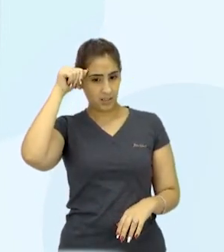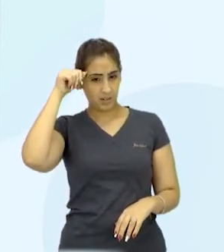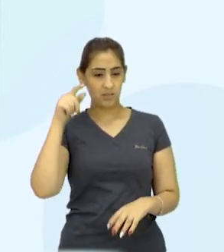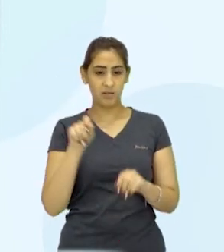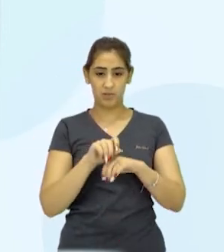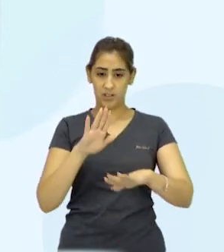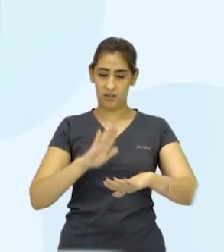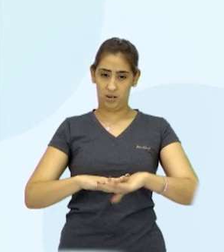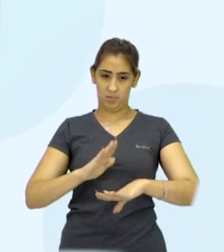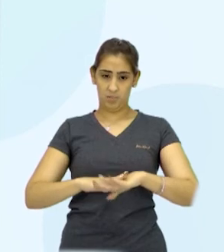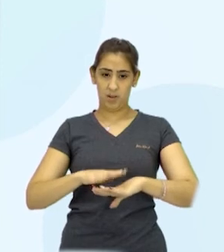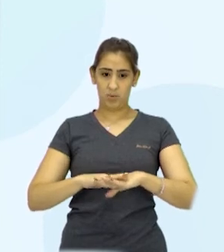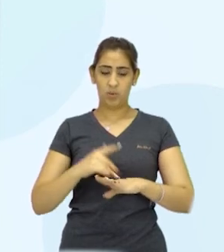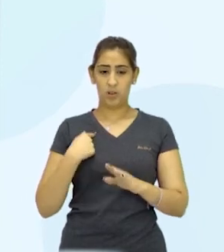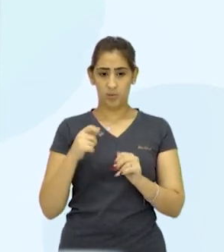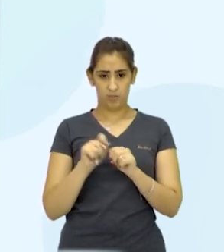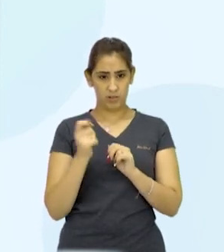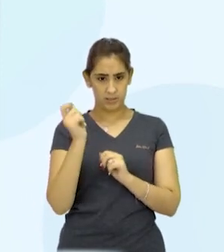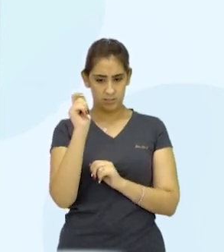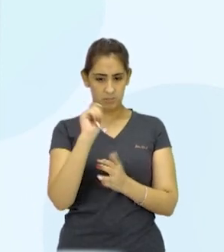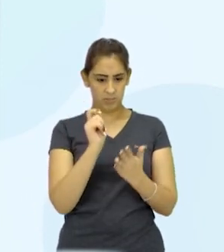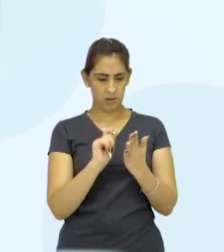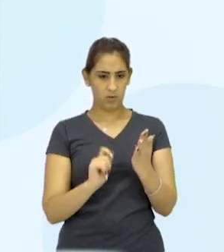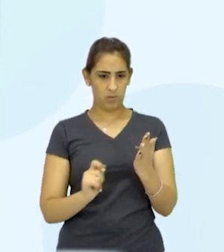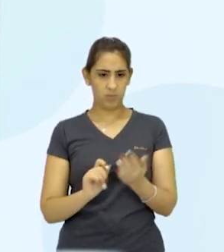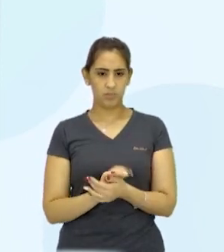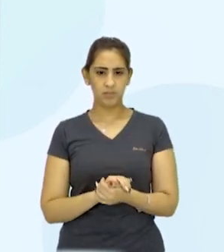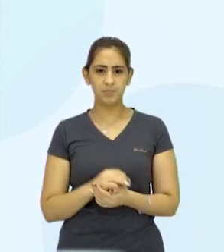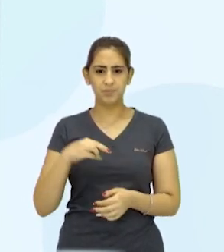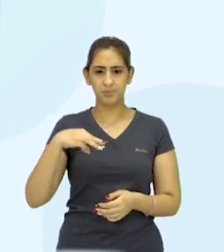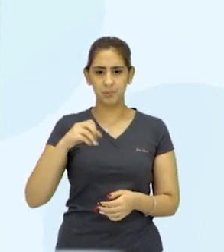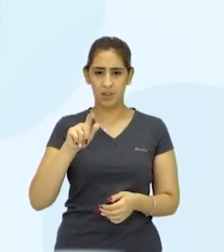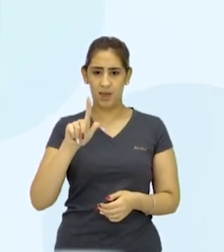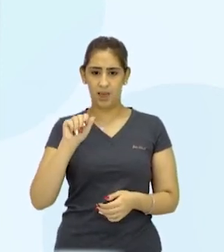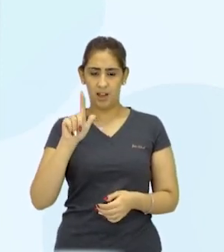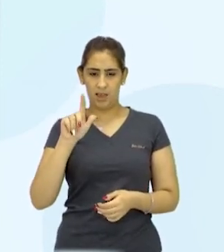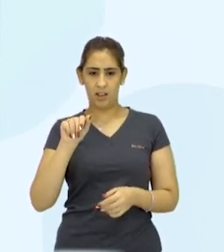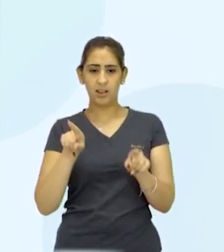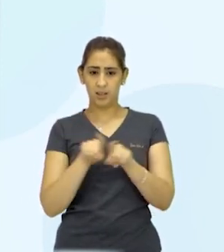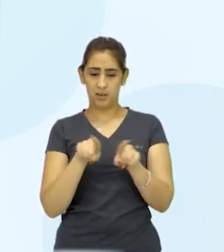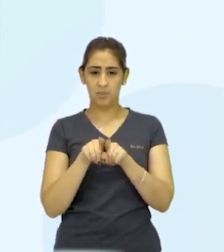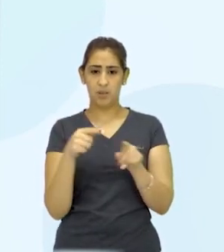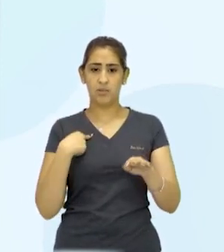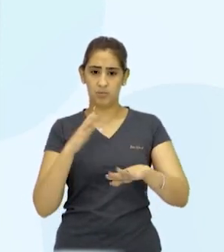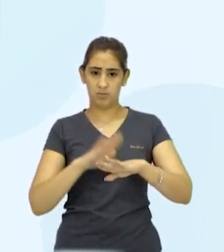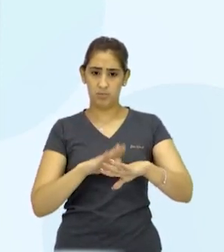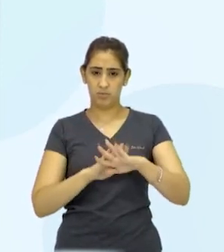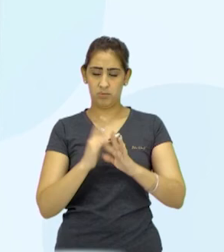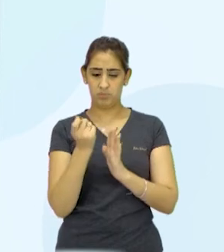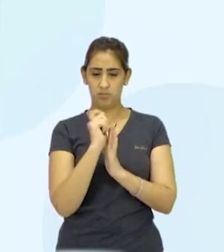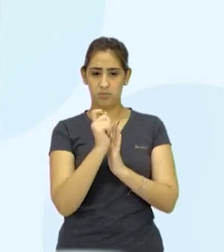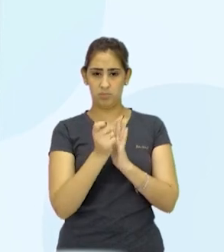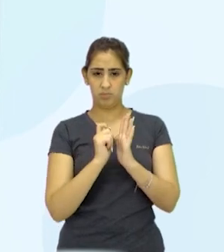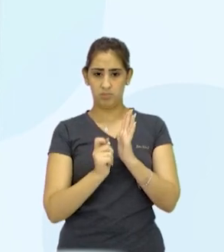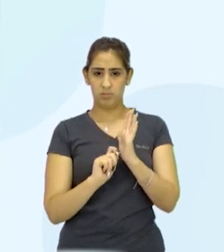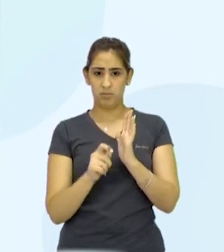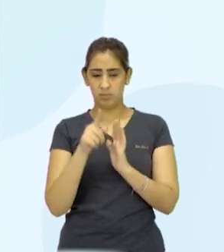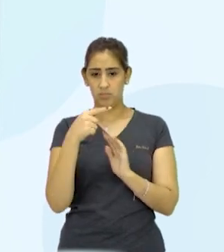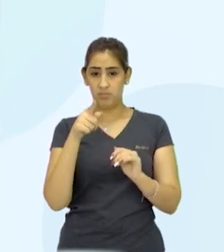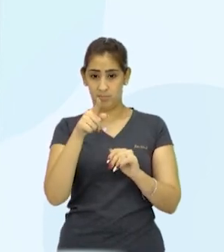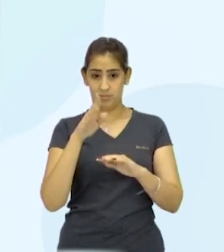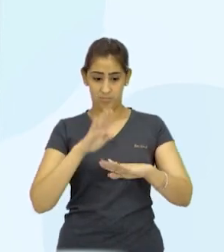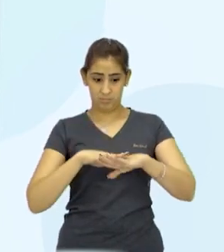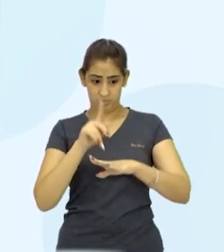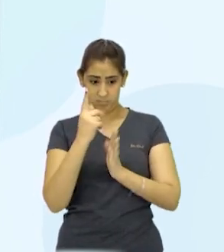feito à mão, pintado à mão, tudo à mão, né? A Malala também. A Malala até hoje, essa caricatura está no